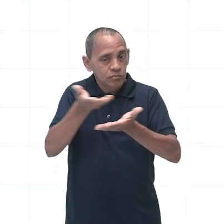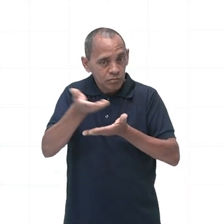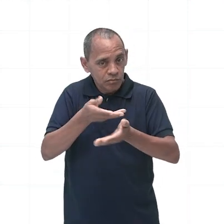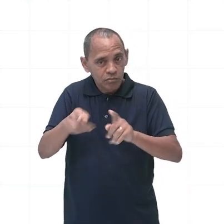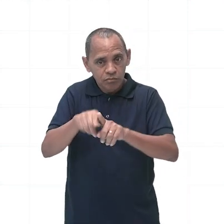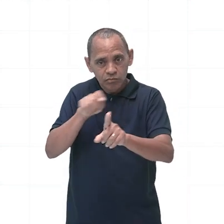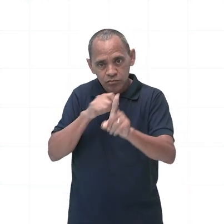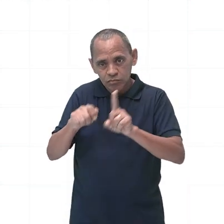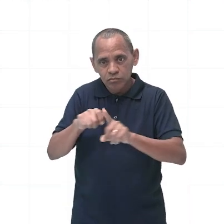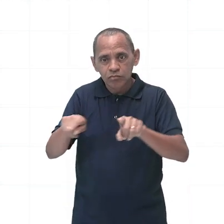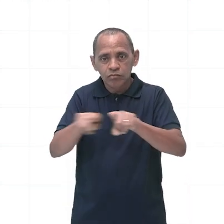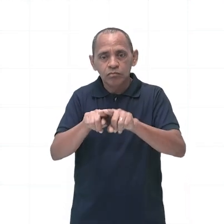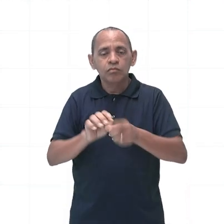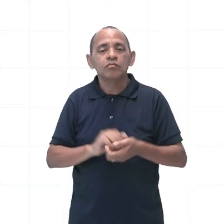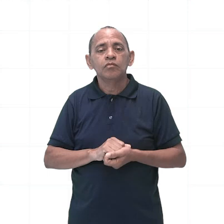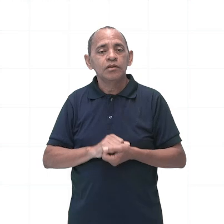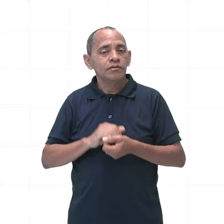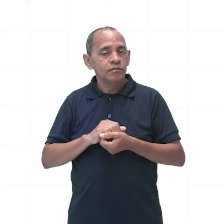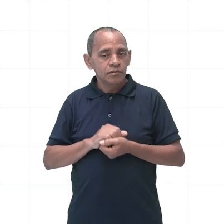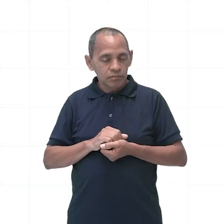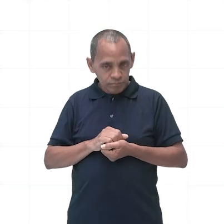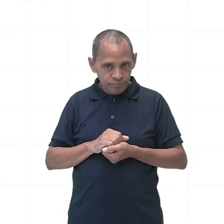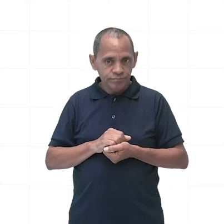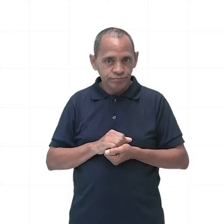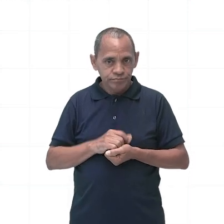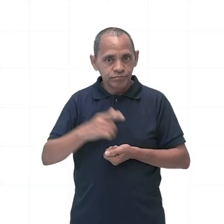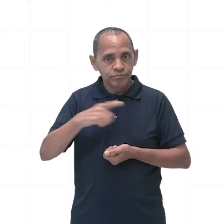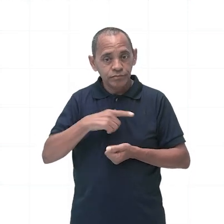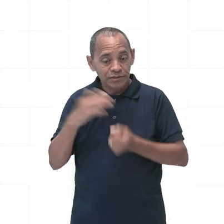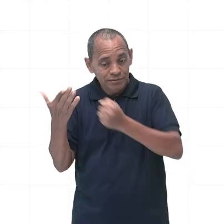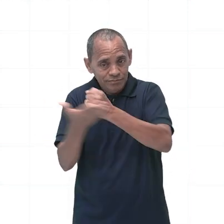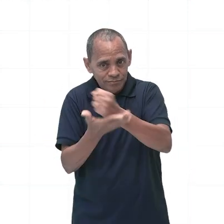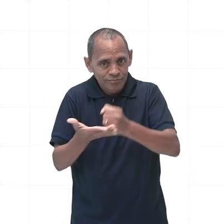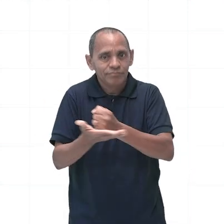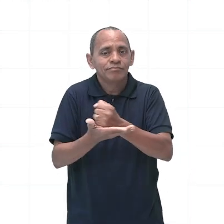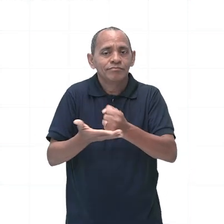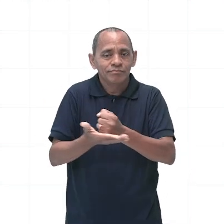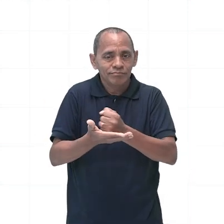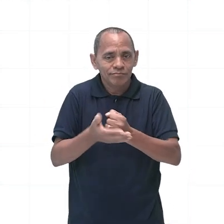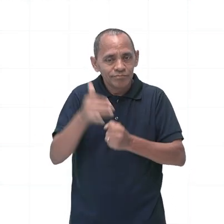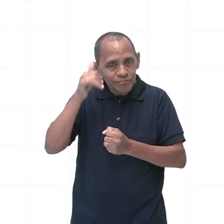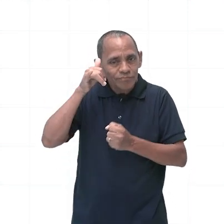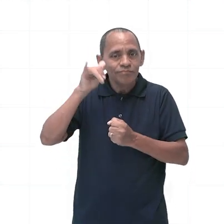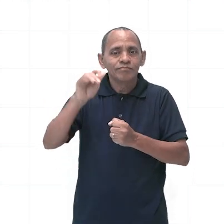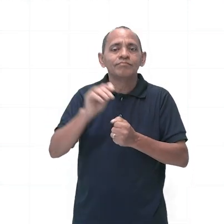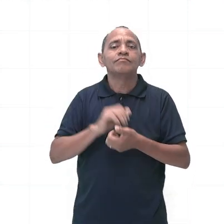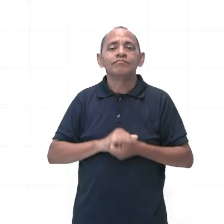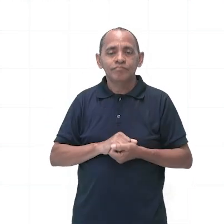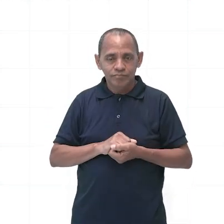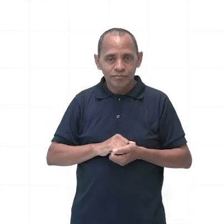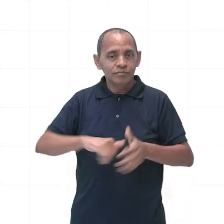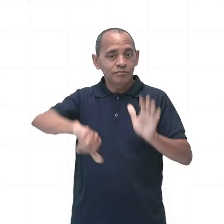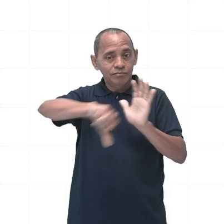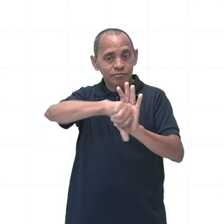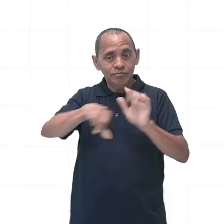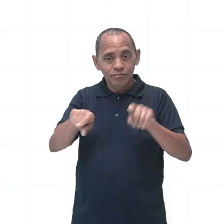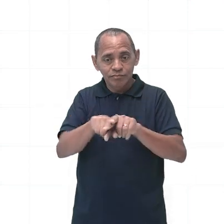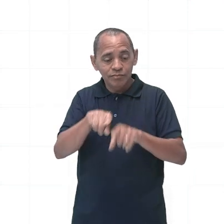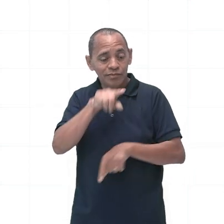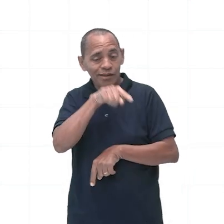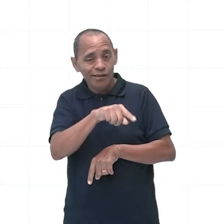do problema e que permitam que os jovens se recuperem e se reintegrem à